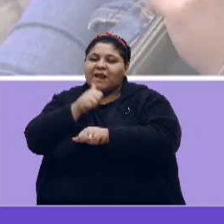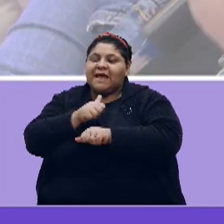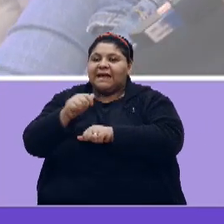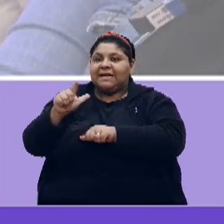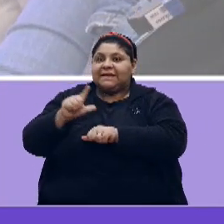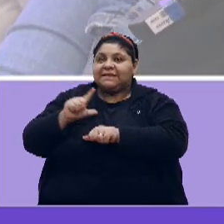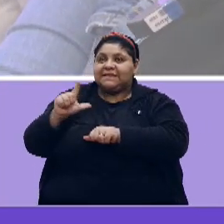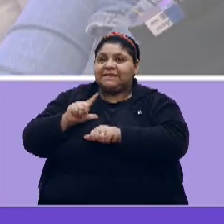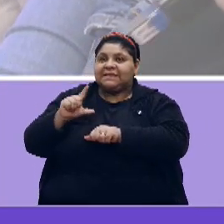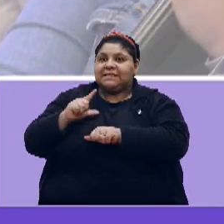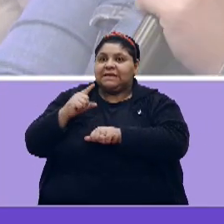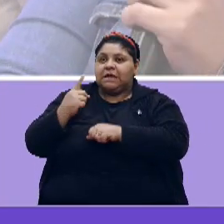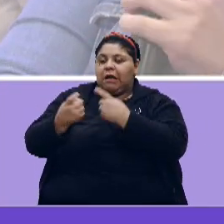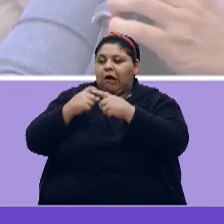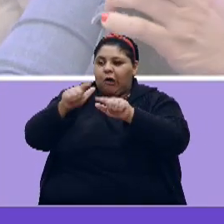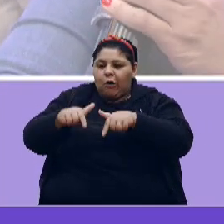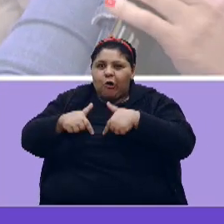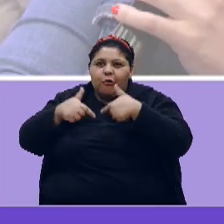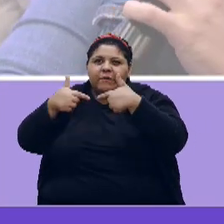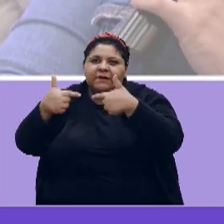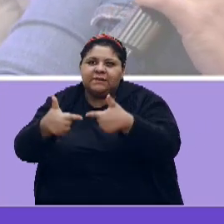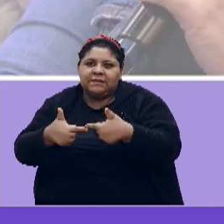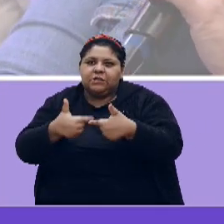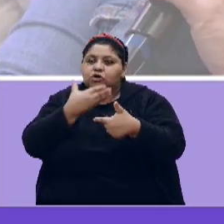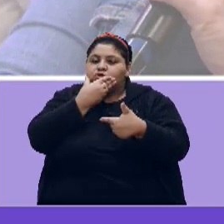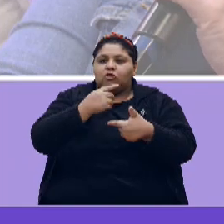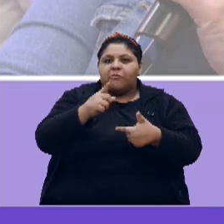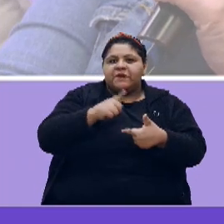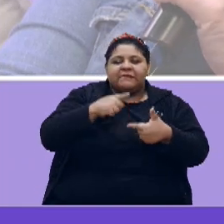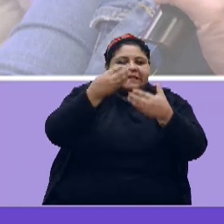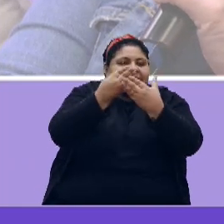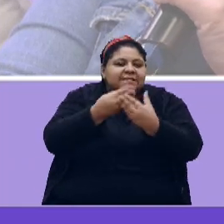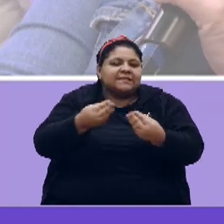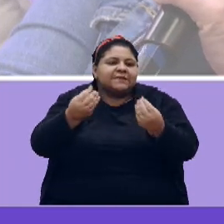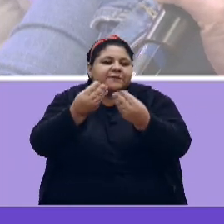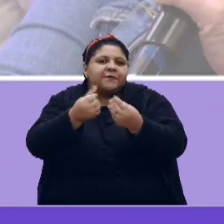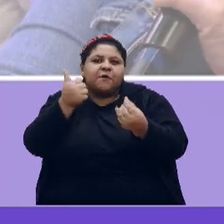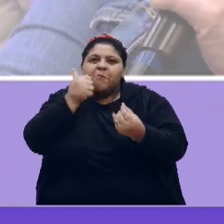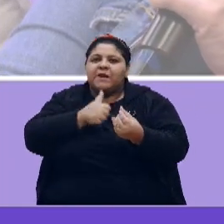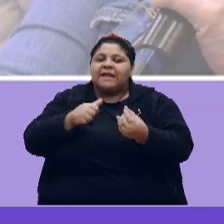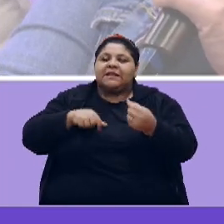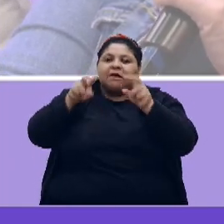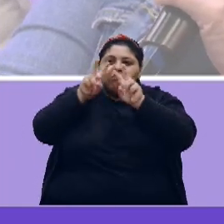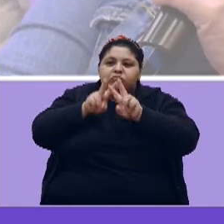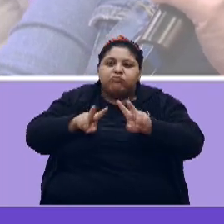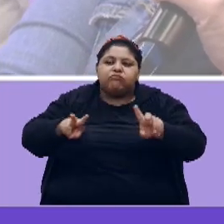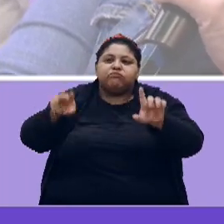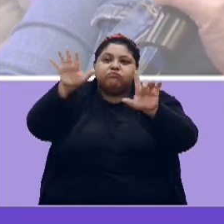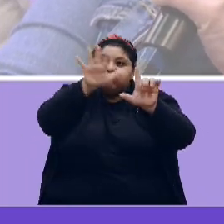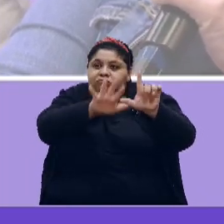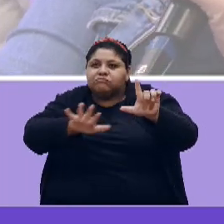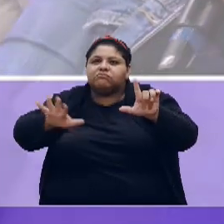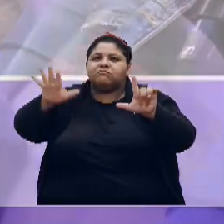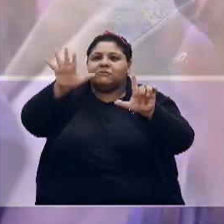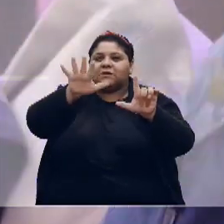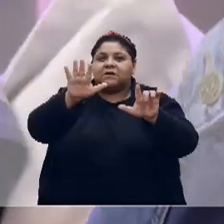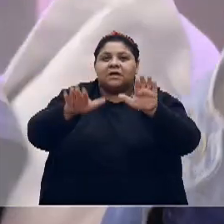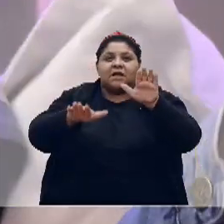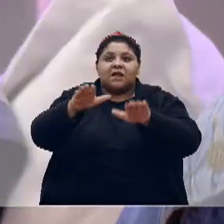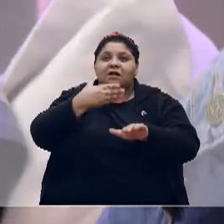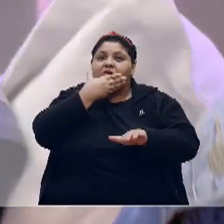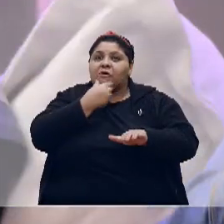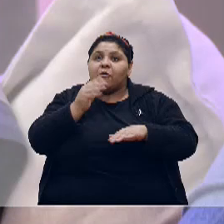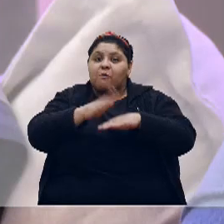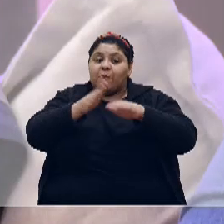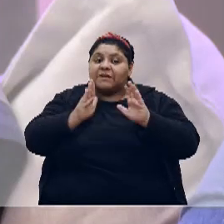que os homens não têm, que acho que é questão de sensibilidade também. Exatamente. Né, e a mulher tem uma visão muito ampla das coisas, né? Também. Que às vezes o homem é mais